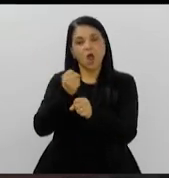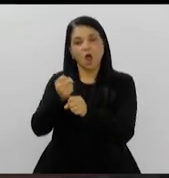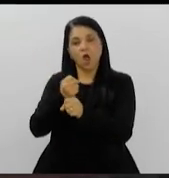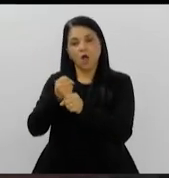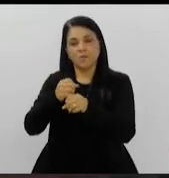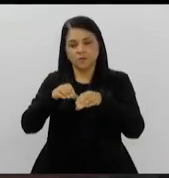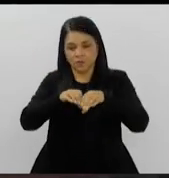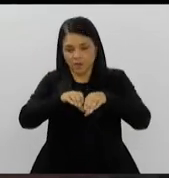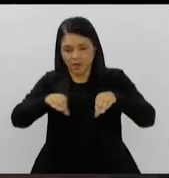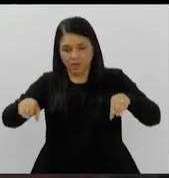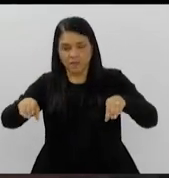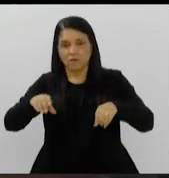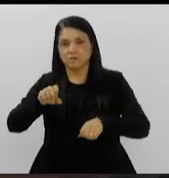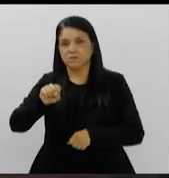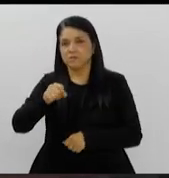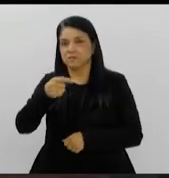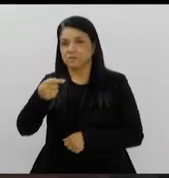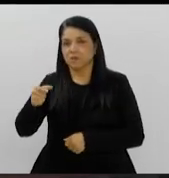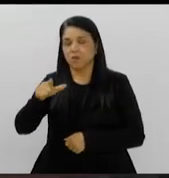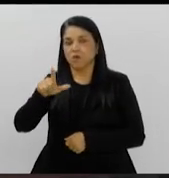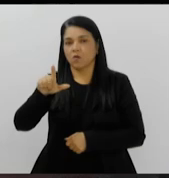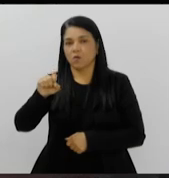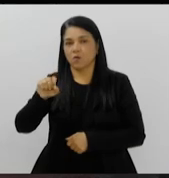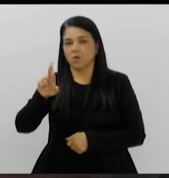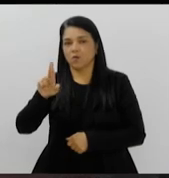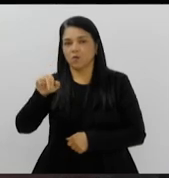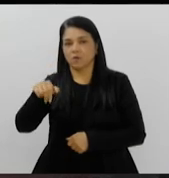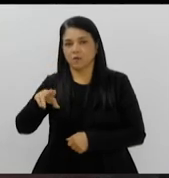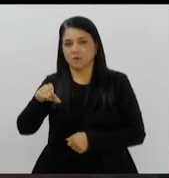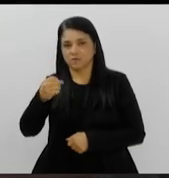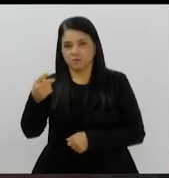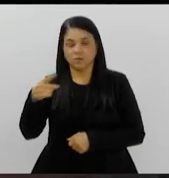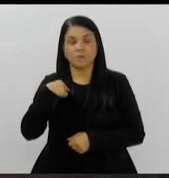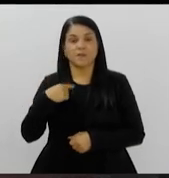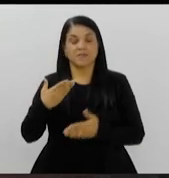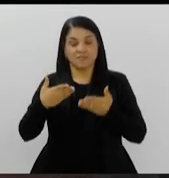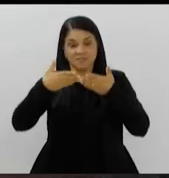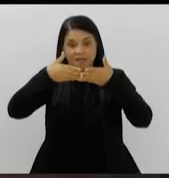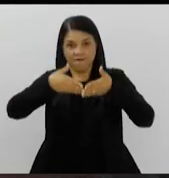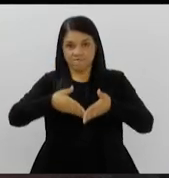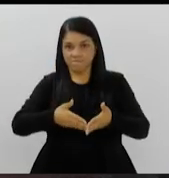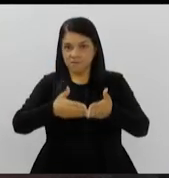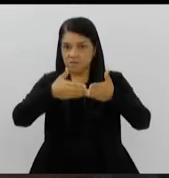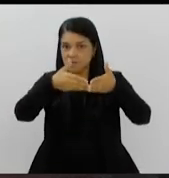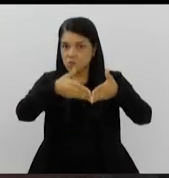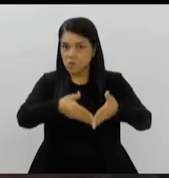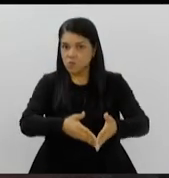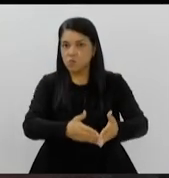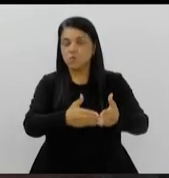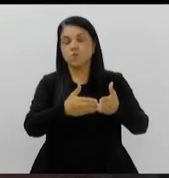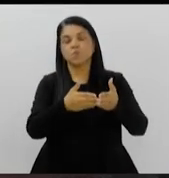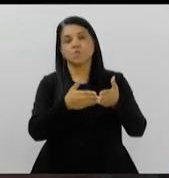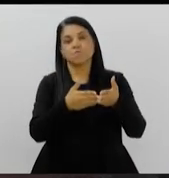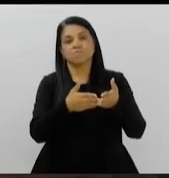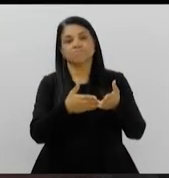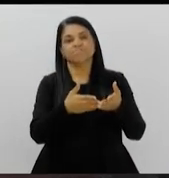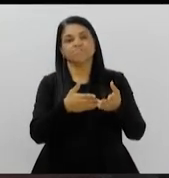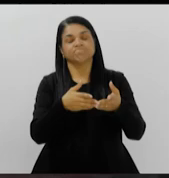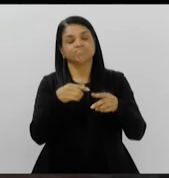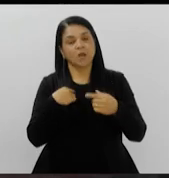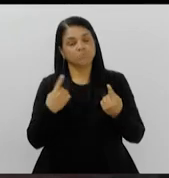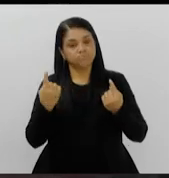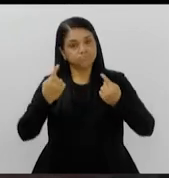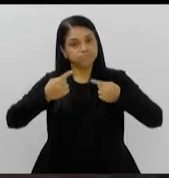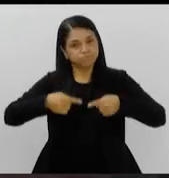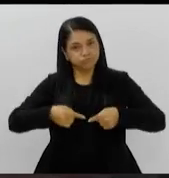São Lourenço, para poder entrar navio de grande, médio porte, para a gente voltar a ser competitivo